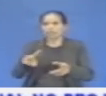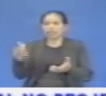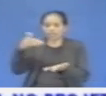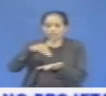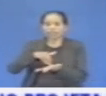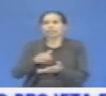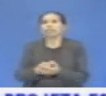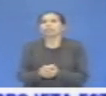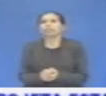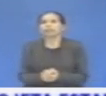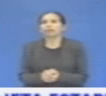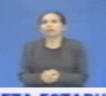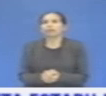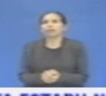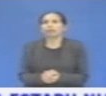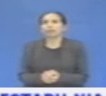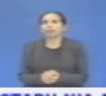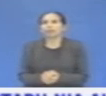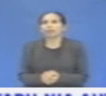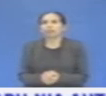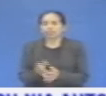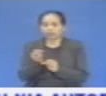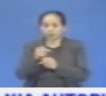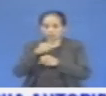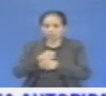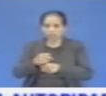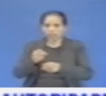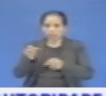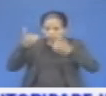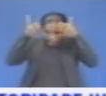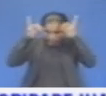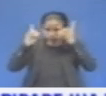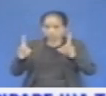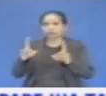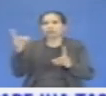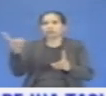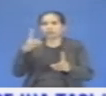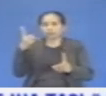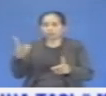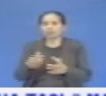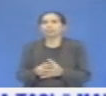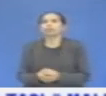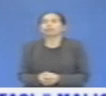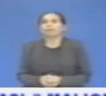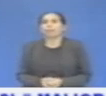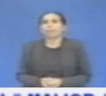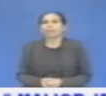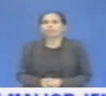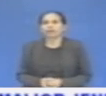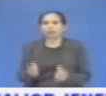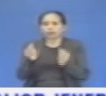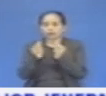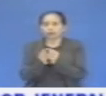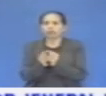hare e atu atum fila decisão hanya san fati mantain na fati o decisão ne bem anterior oi dane di